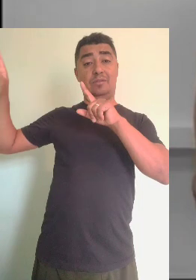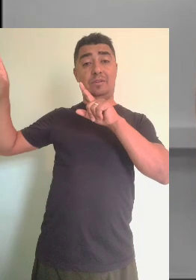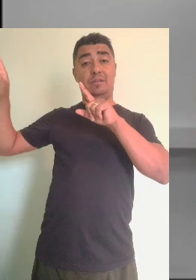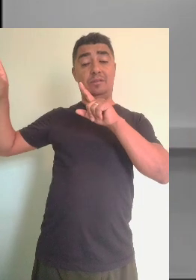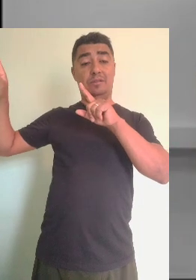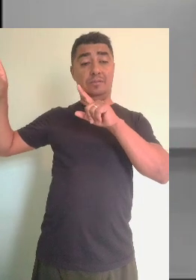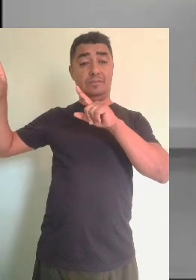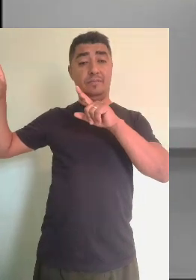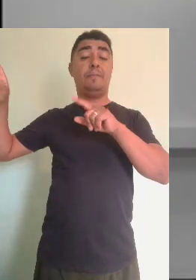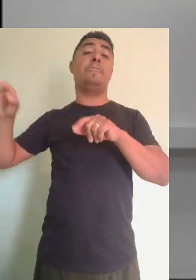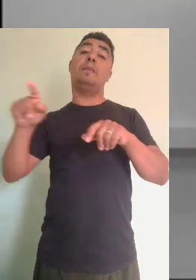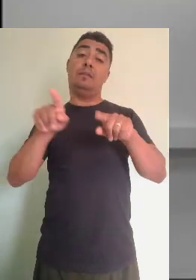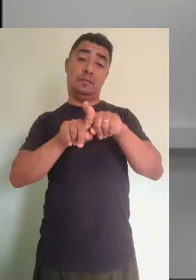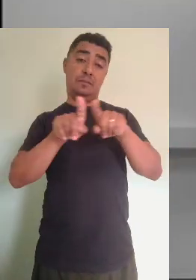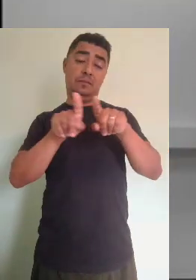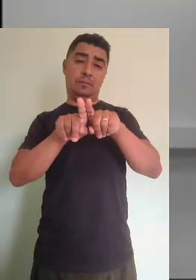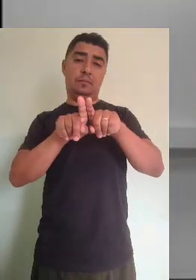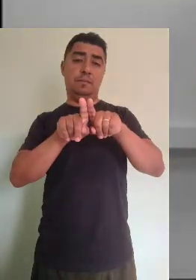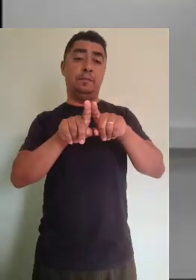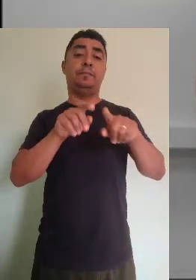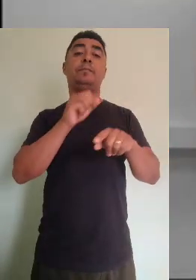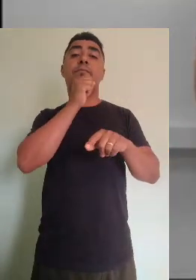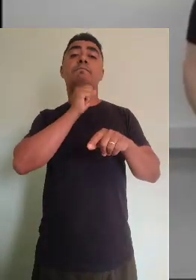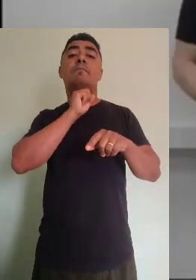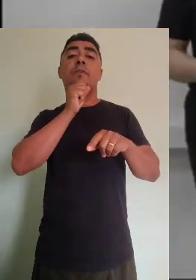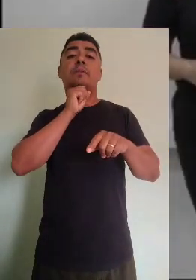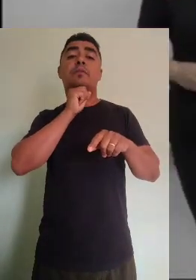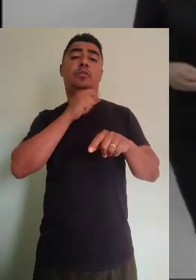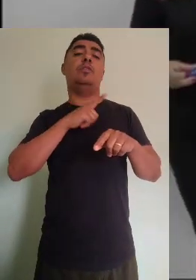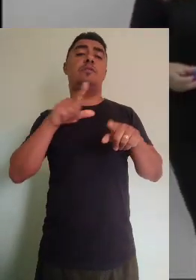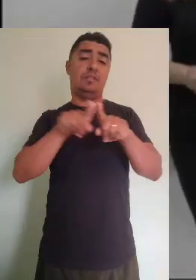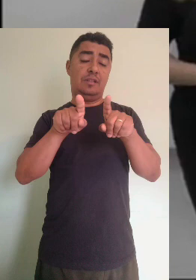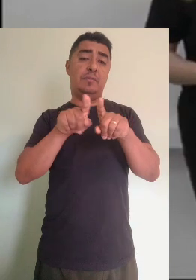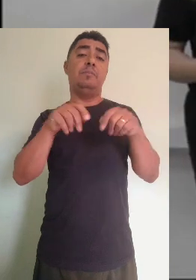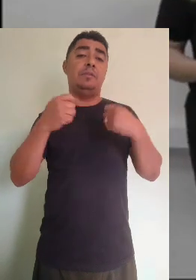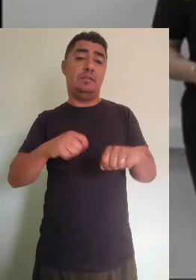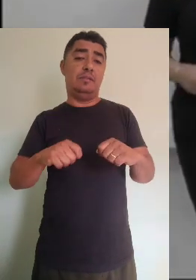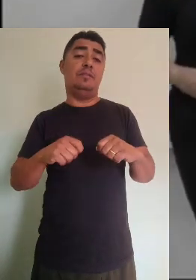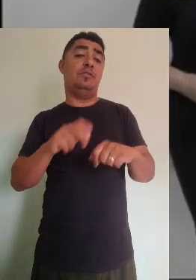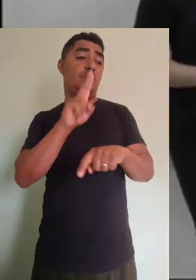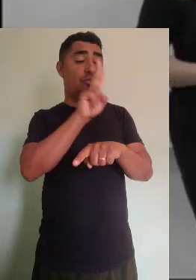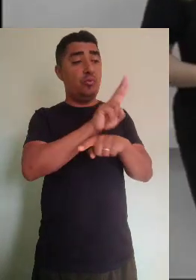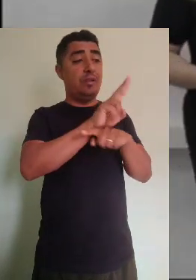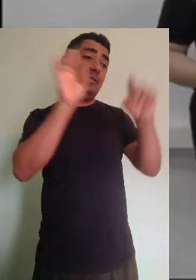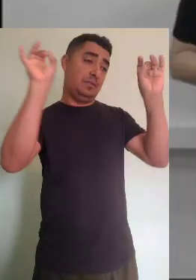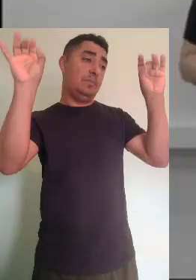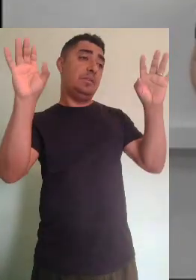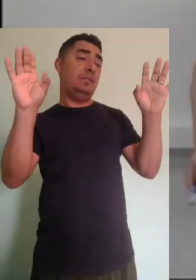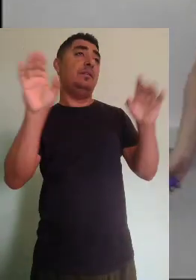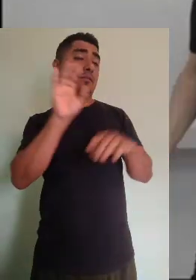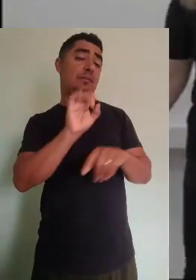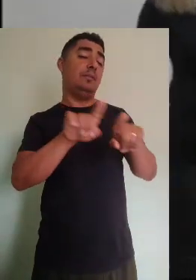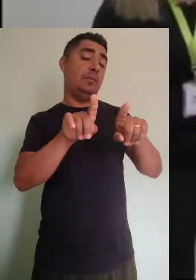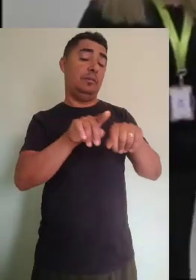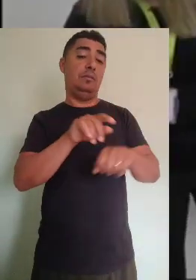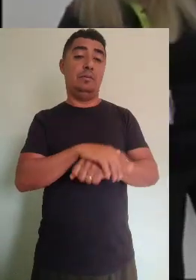adulto precisa. Da mesma forma, os idosos, que também precisam de cuidados específicos, né? Então, para isso, tem os